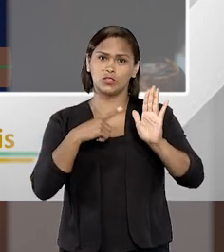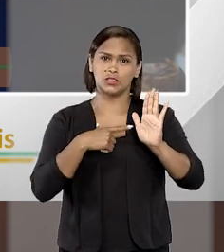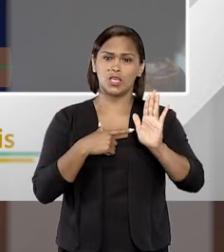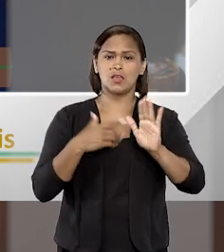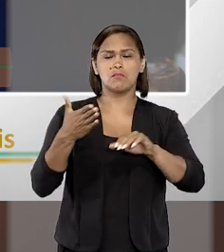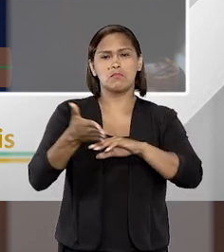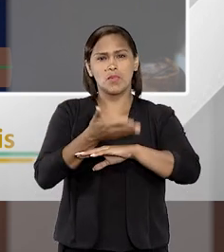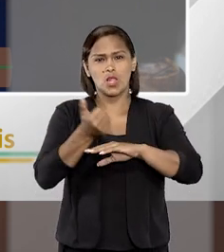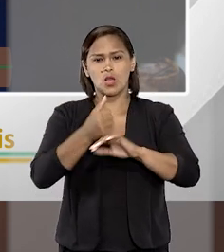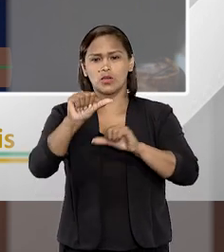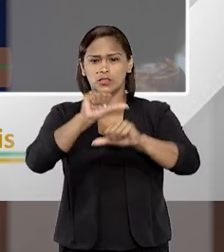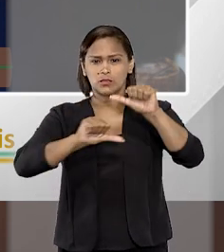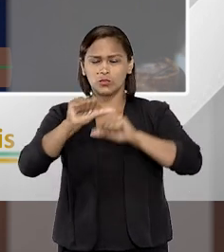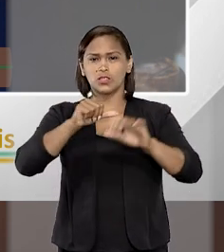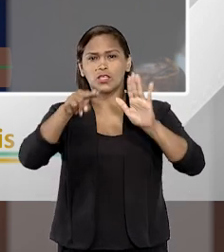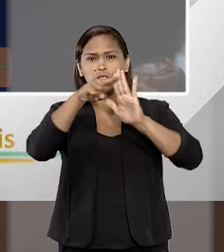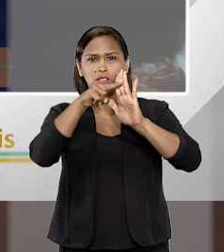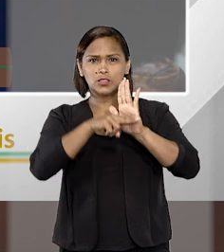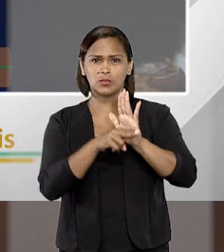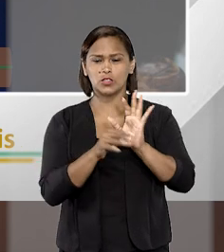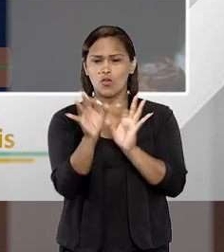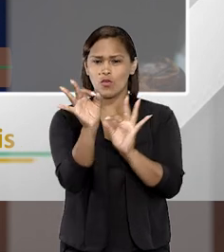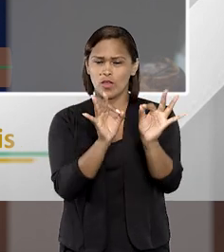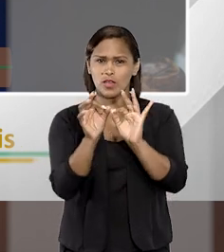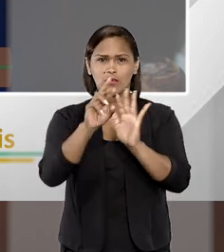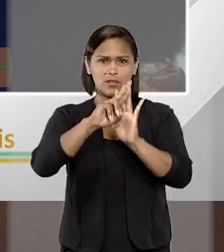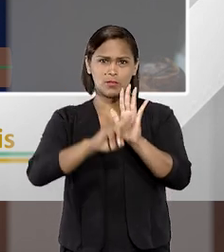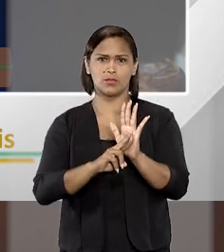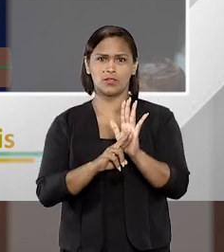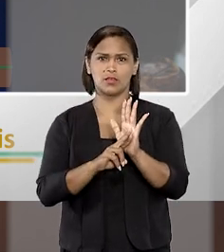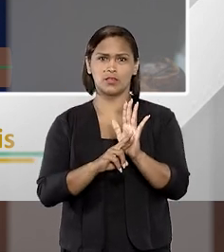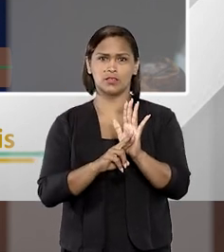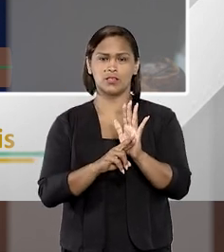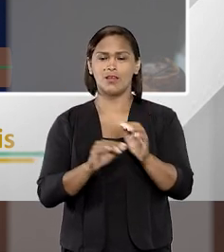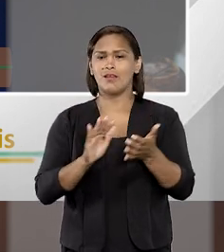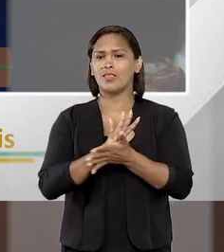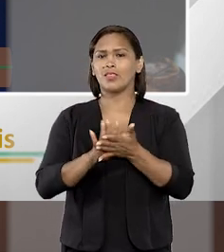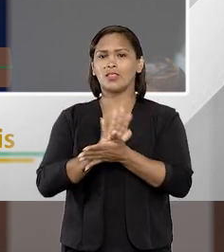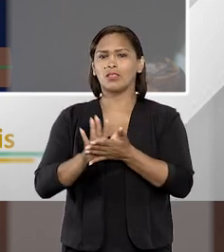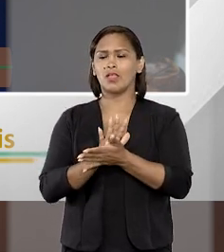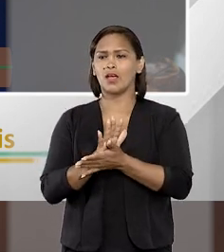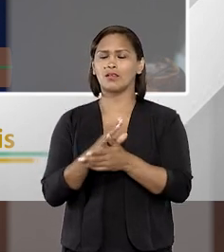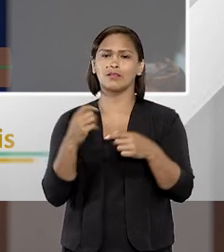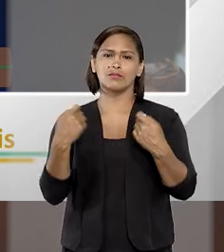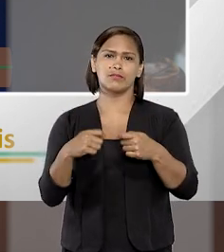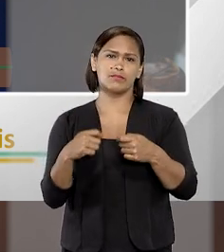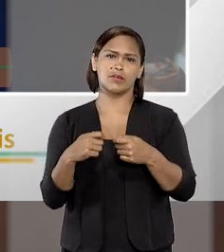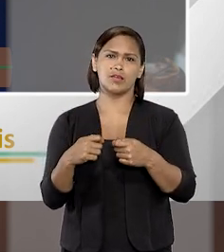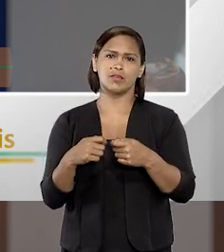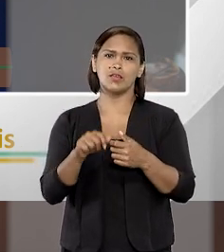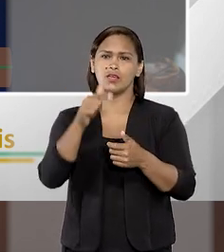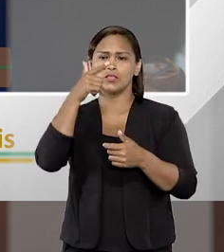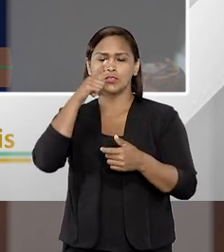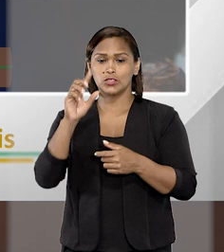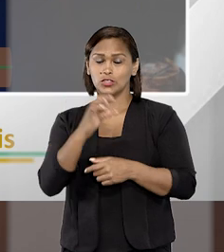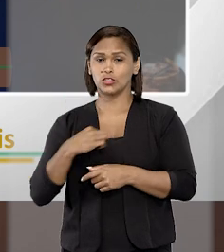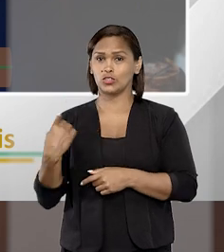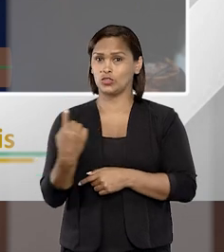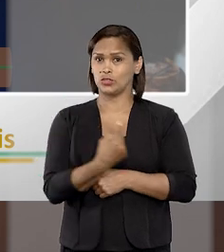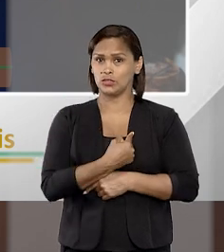as mudanças normativas ou regulamentares de nada adianta isso tudo se